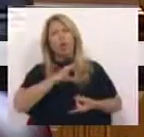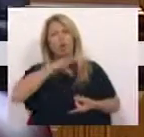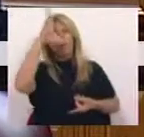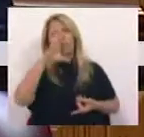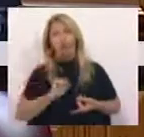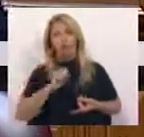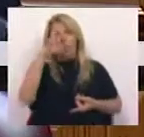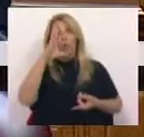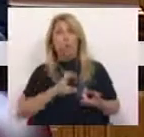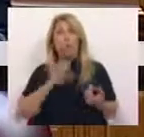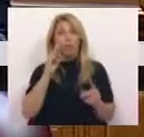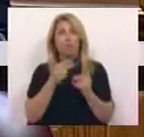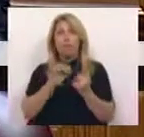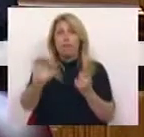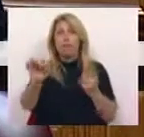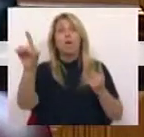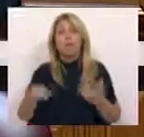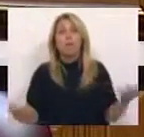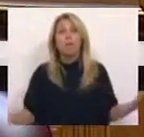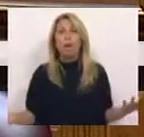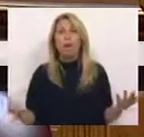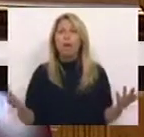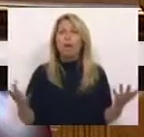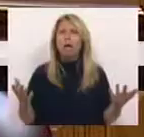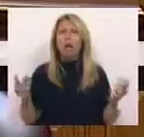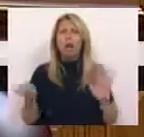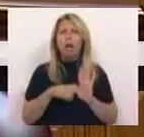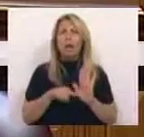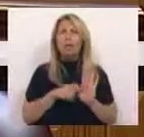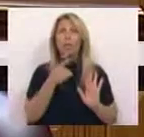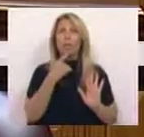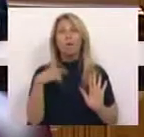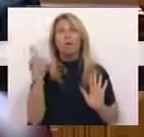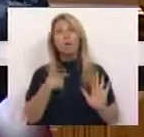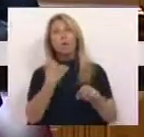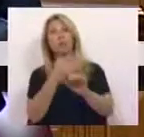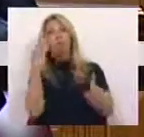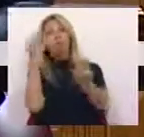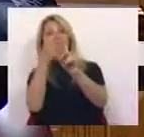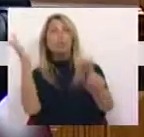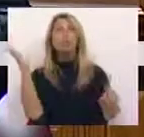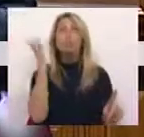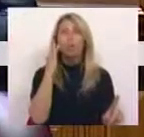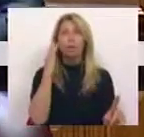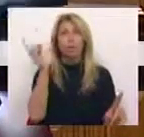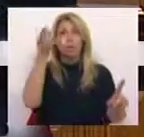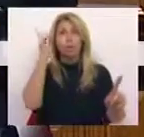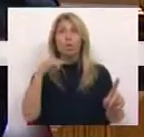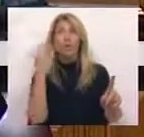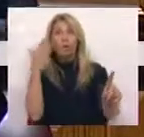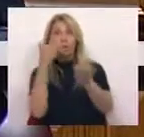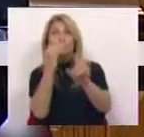Governo, profundamente negativo. Porque, de facto, nós não devemos trabalhar para números, nós temos que trabalhar para pessoas, porque senão caímos